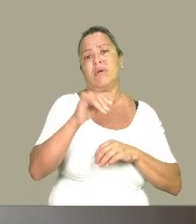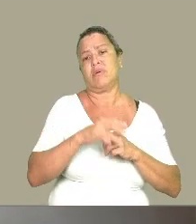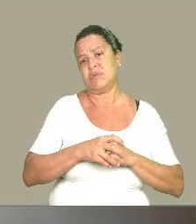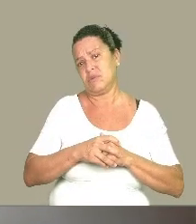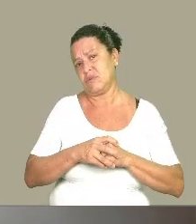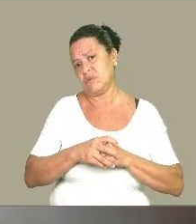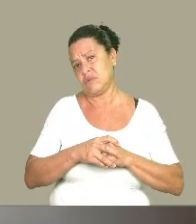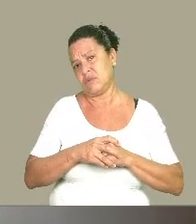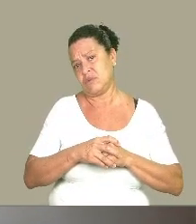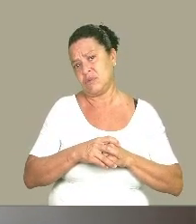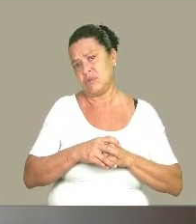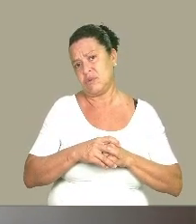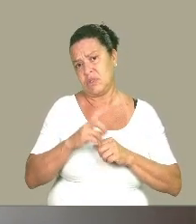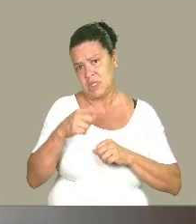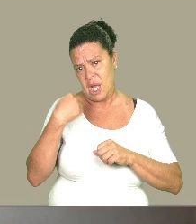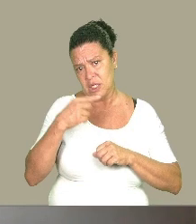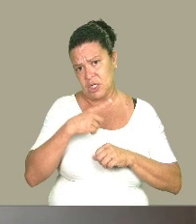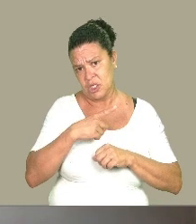mais importante a